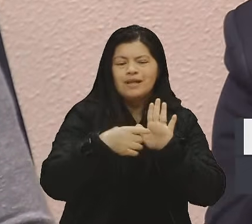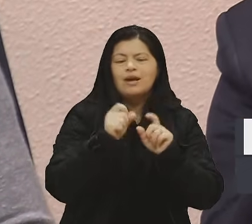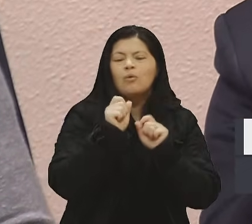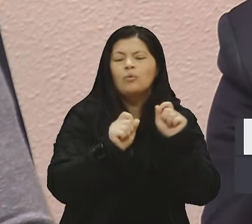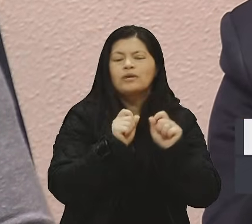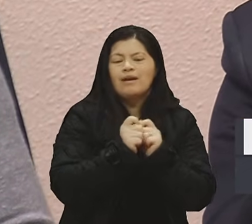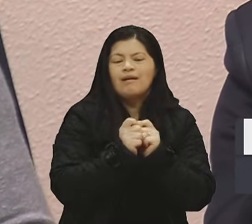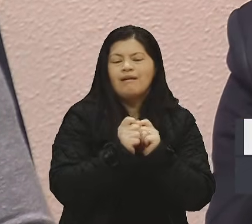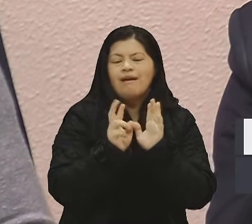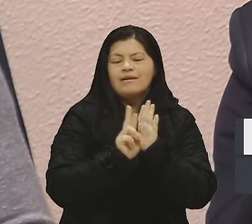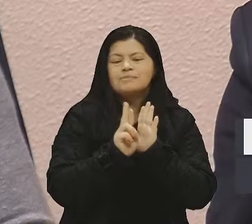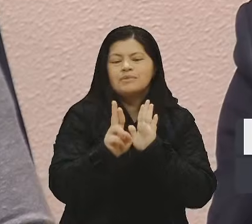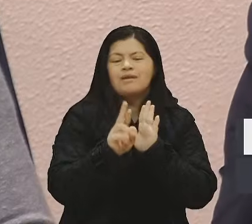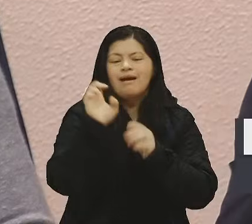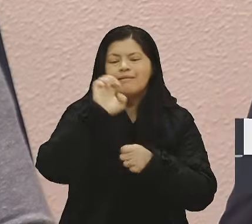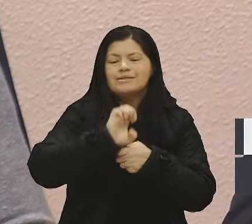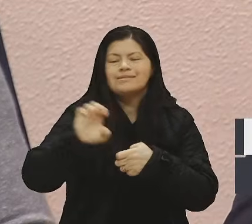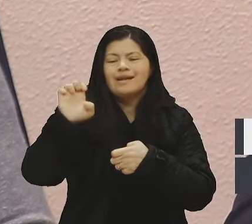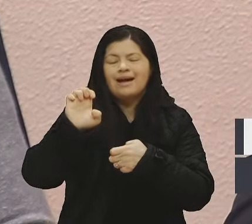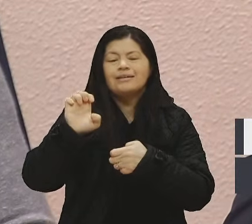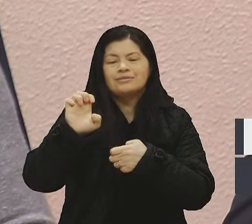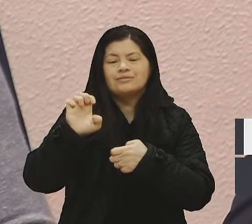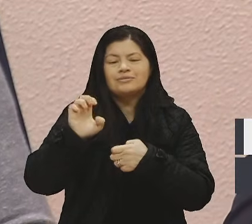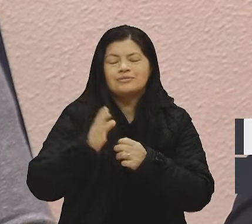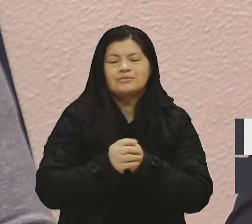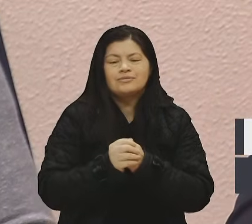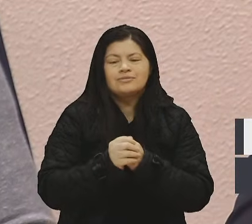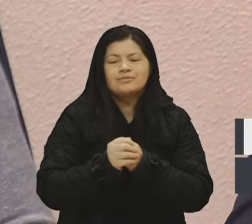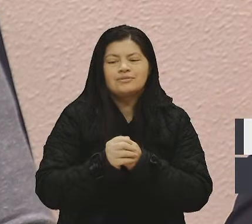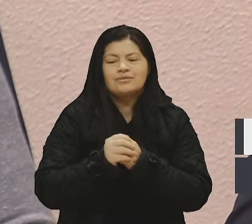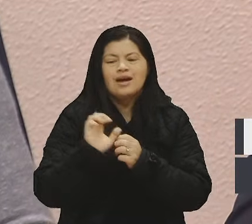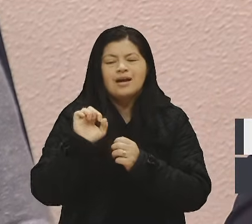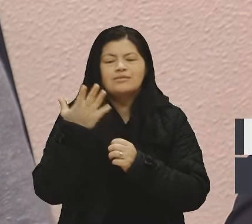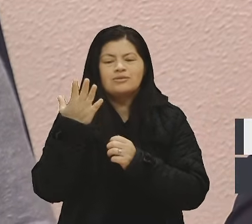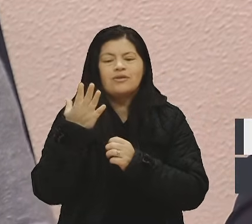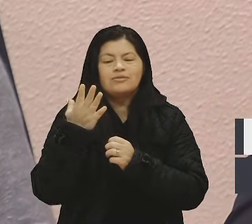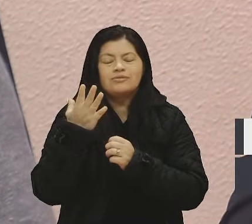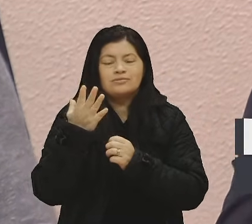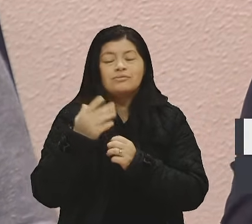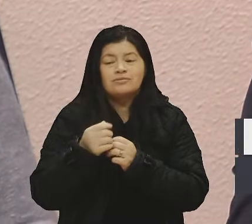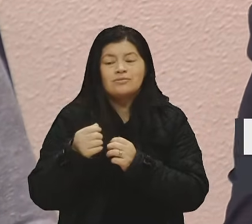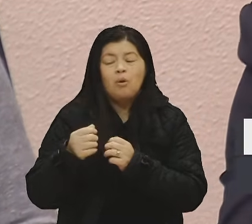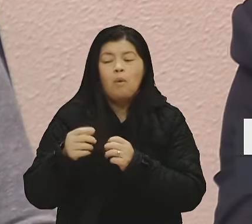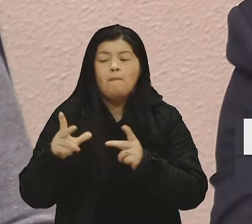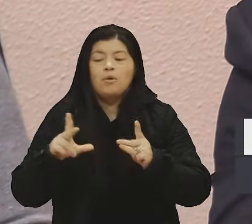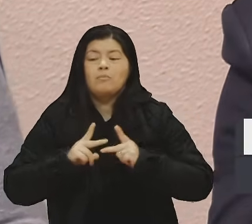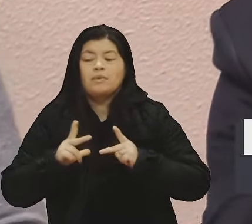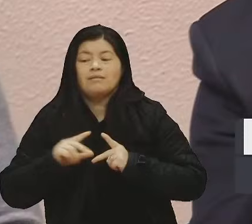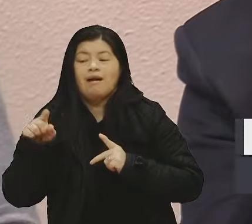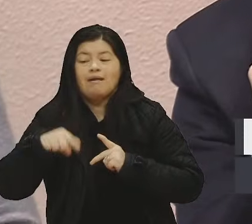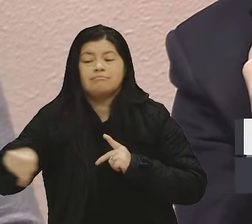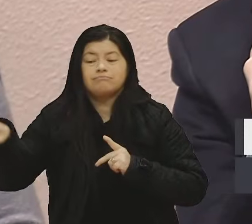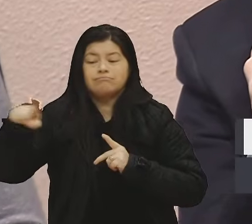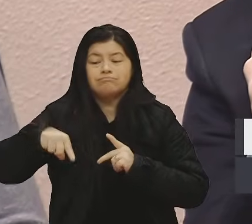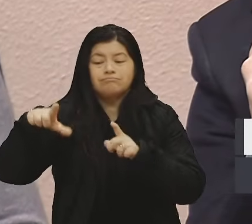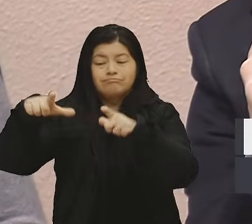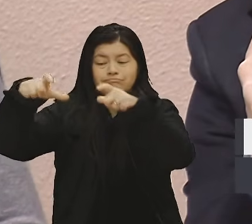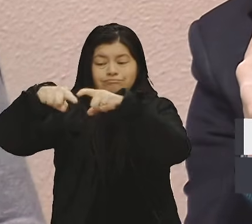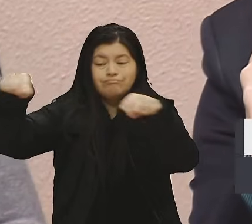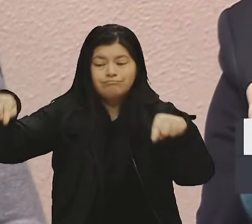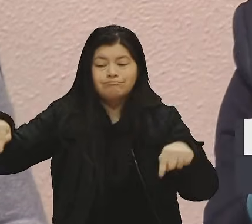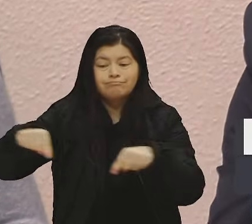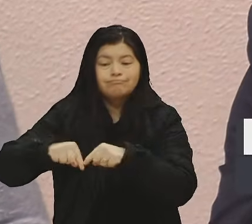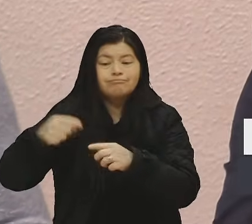quem vai responder por isso é o Estado em caso de ações dos proprietários. Mas, se